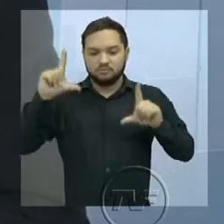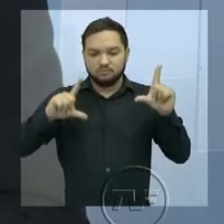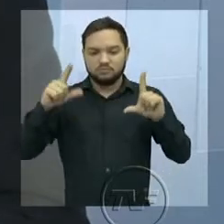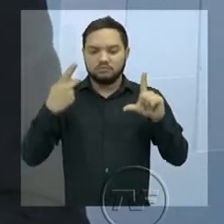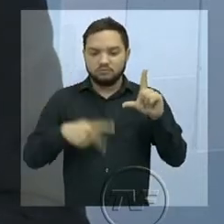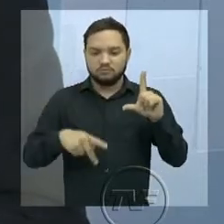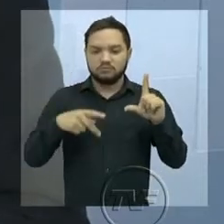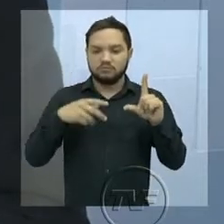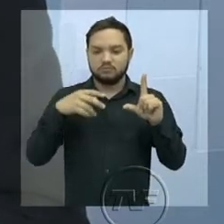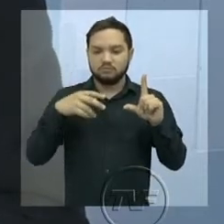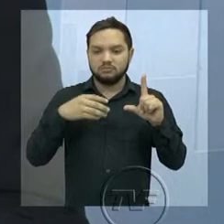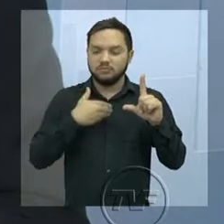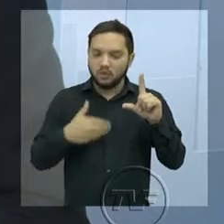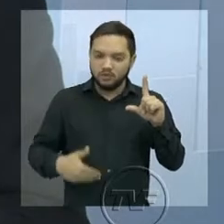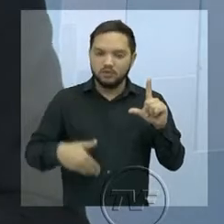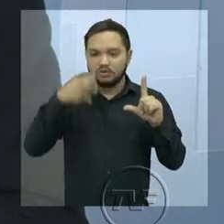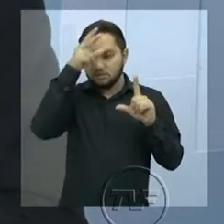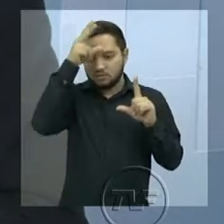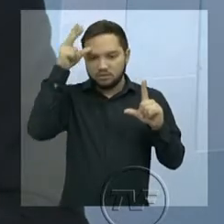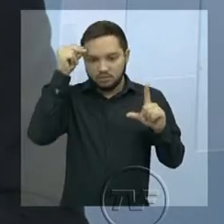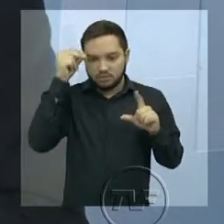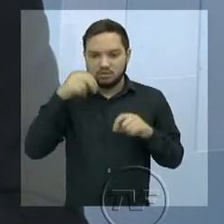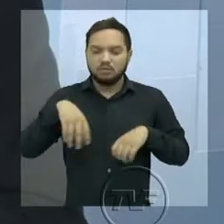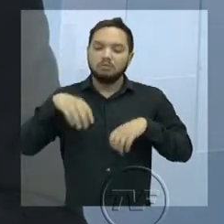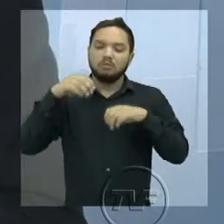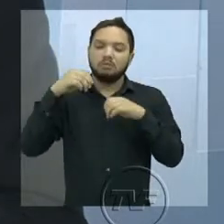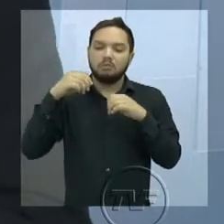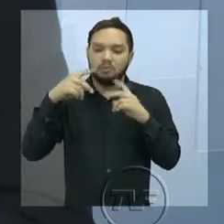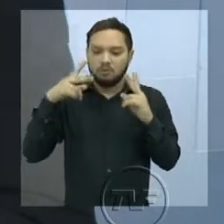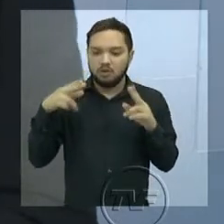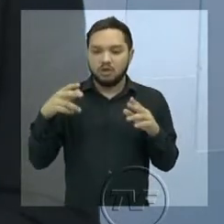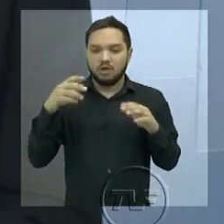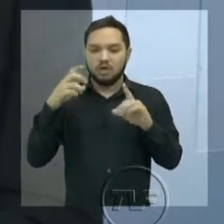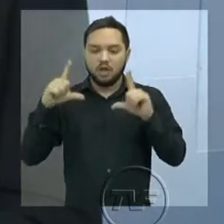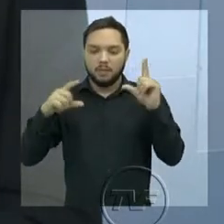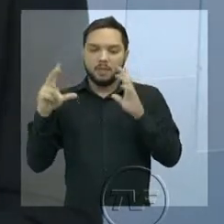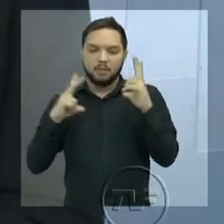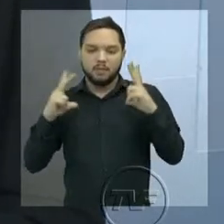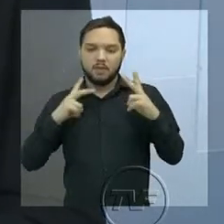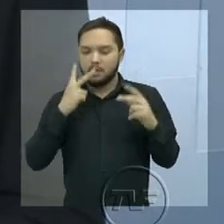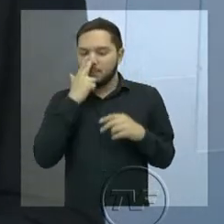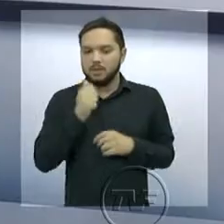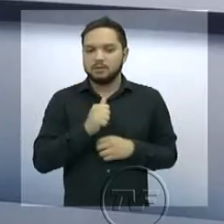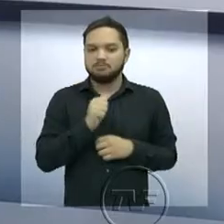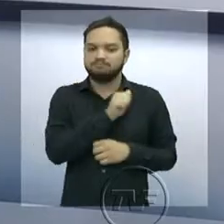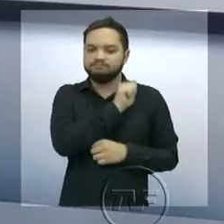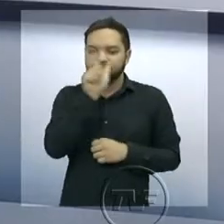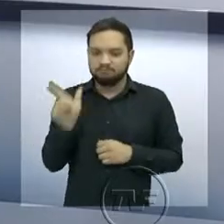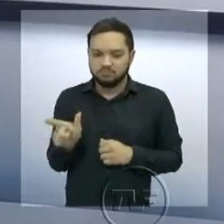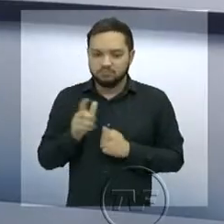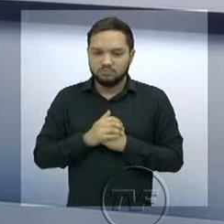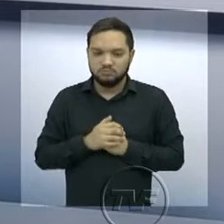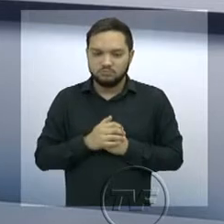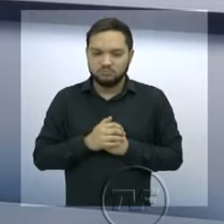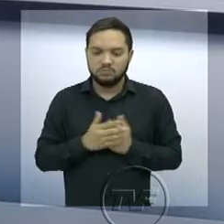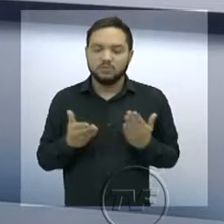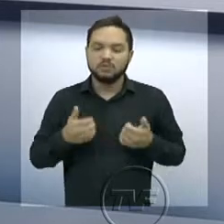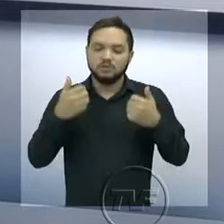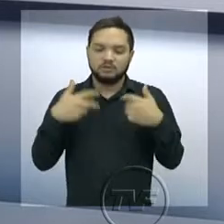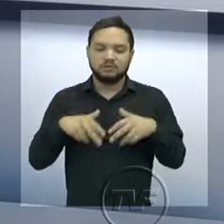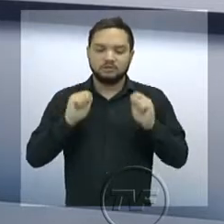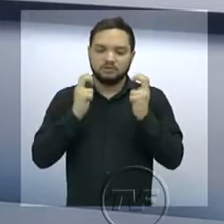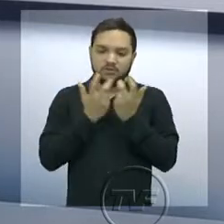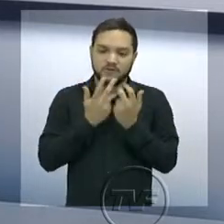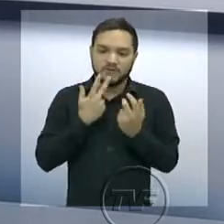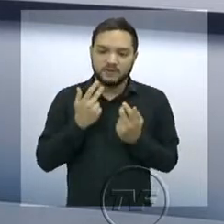sim, ela pode ensinar muito aos canais privados. Não tenha dúvidas. Por falar em Câmara Municipal de